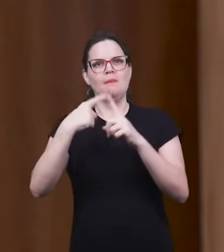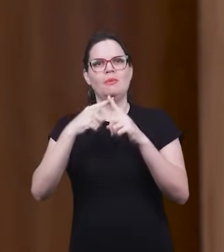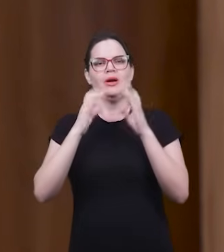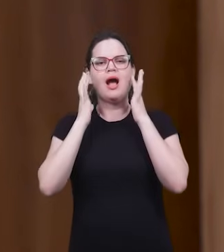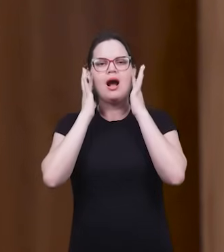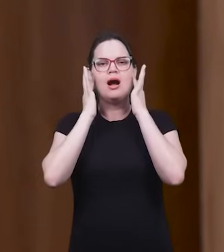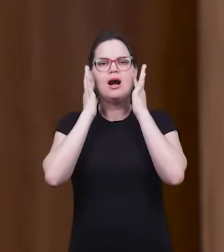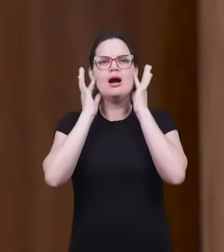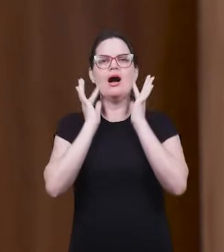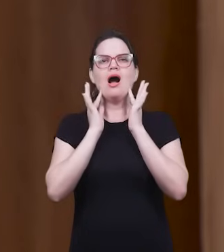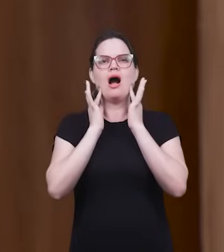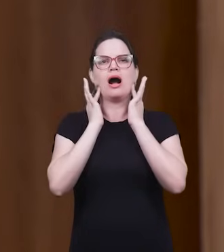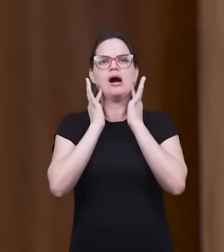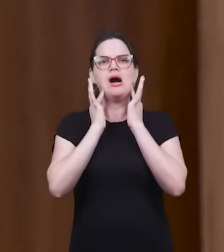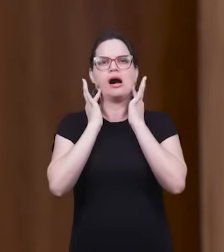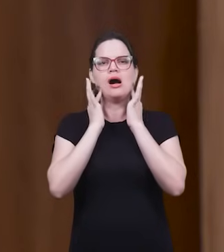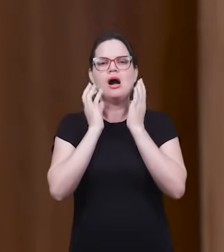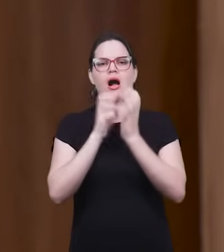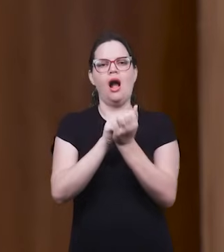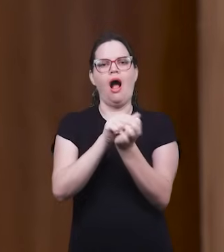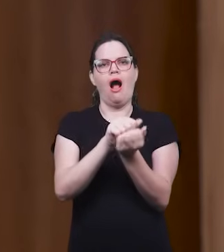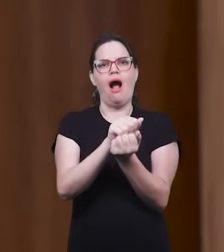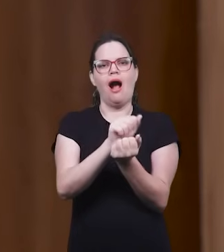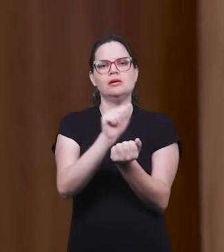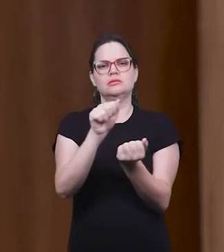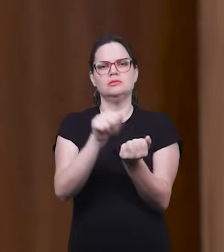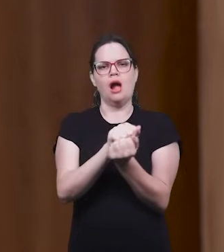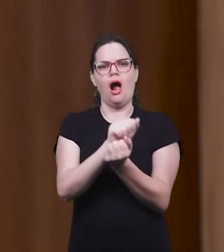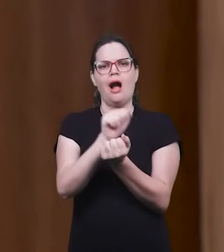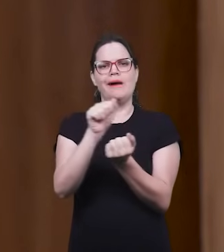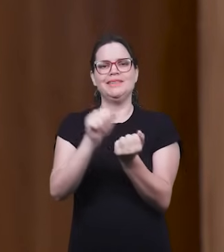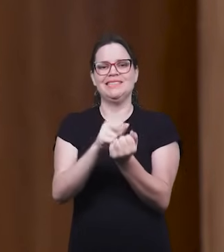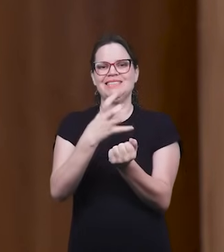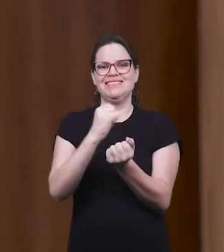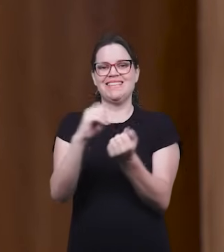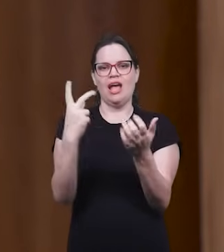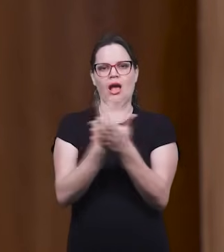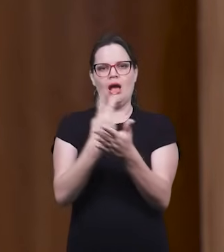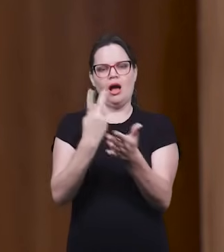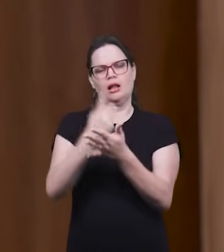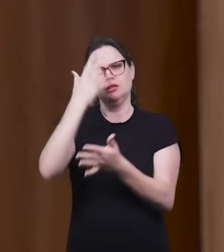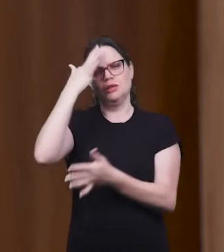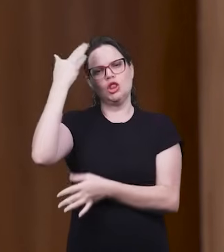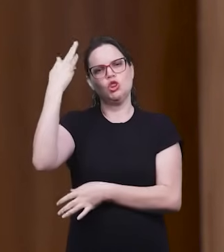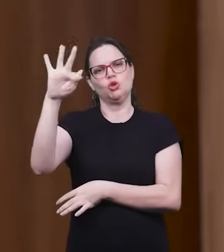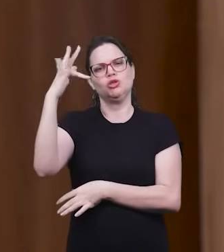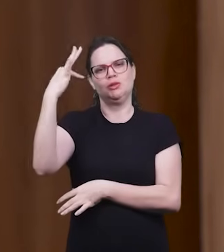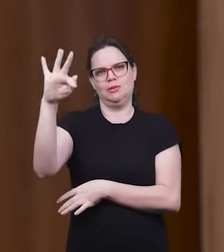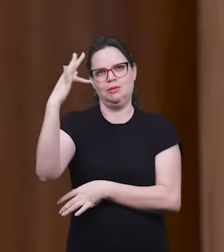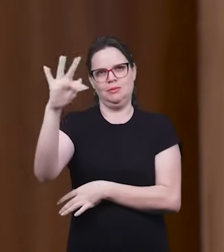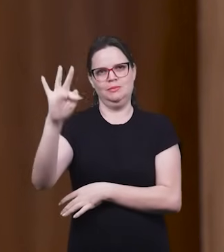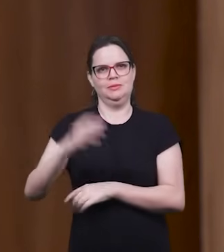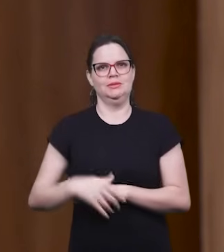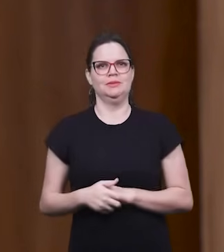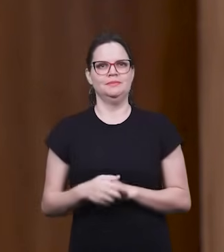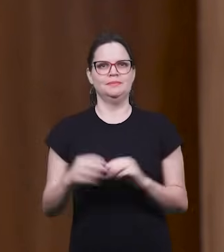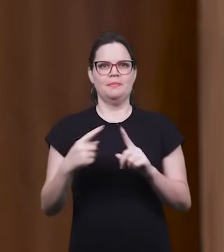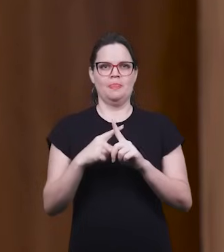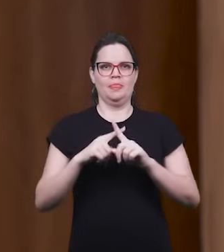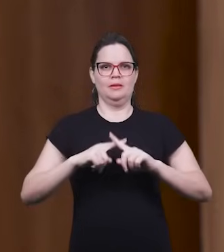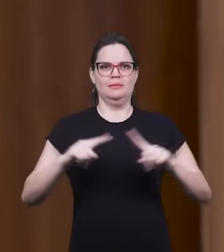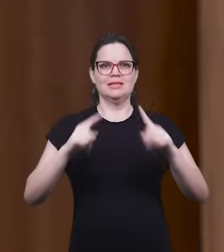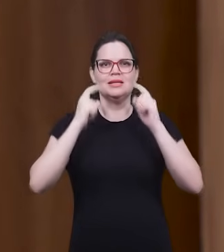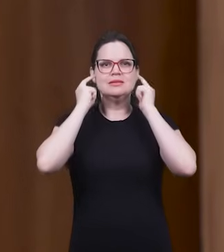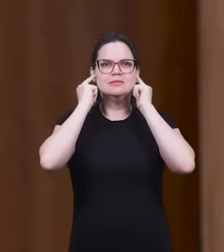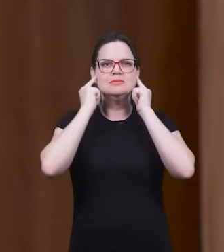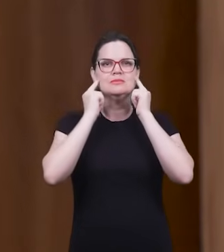é articulação, tempo mandibular e oclusão. Então, só mexer naquilo. E o sistema mastigatório não, ele